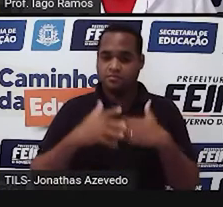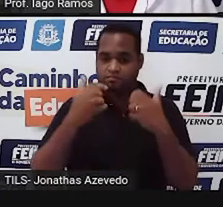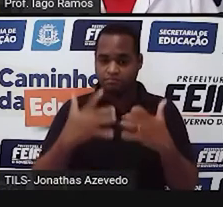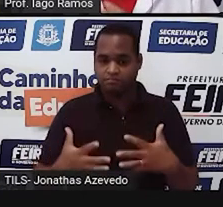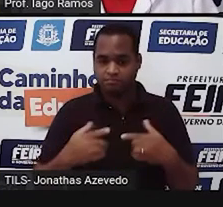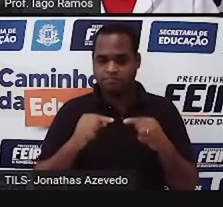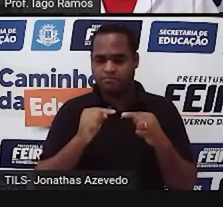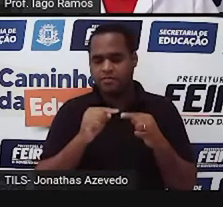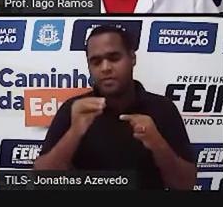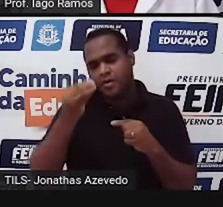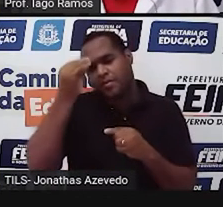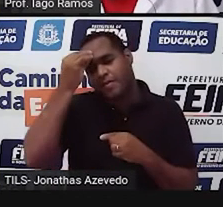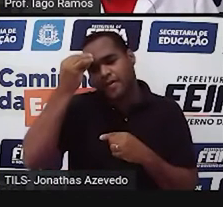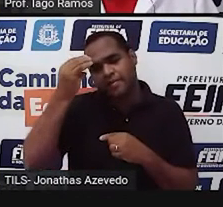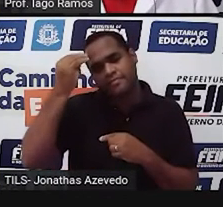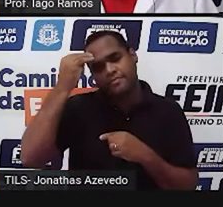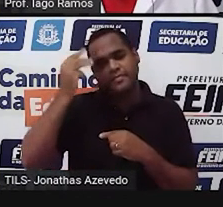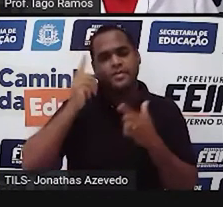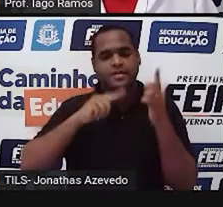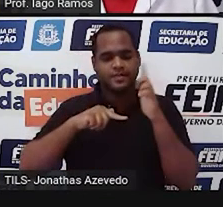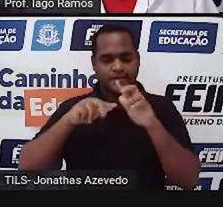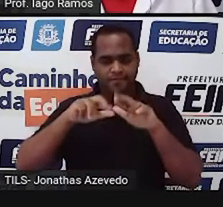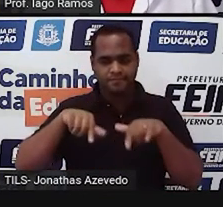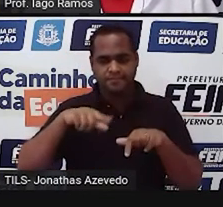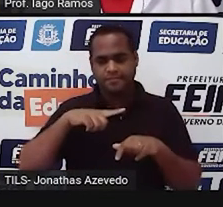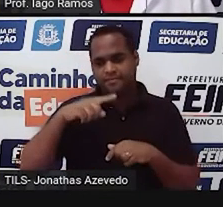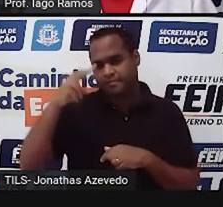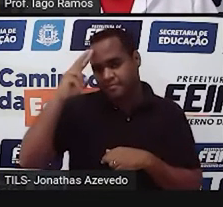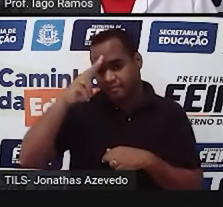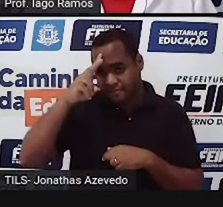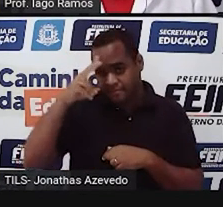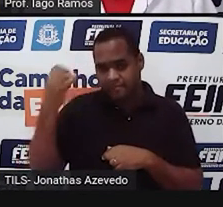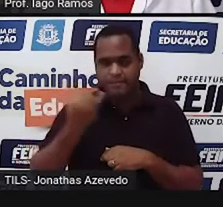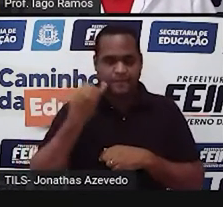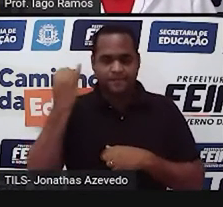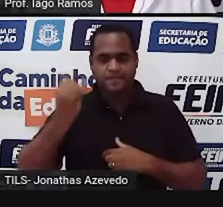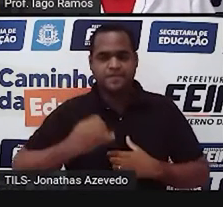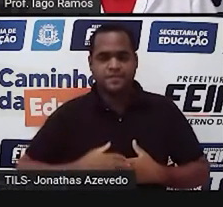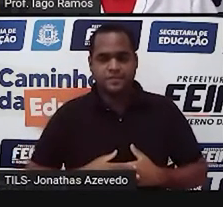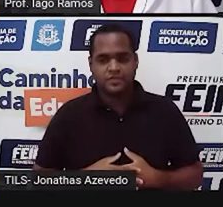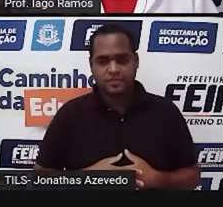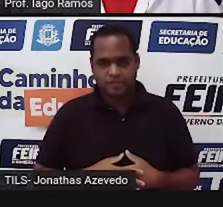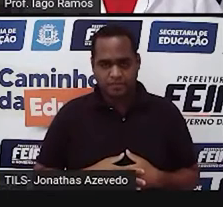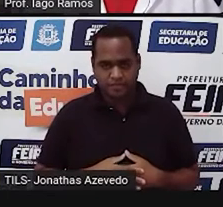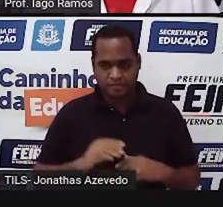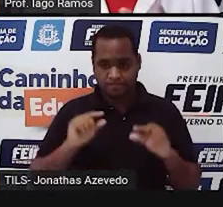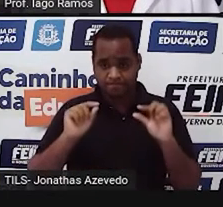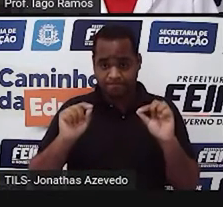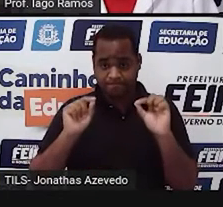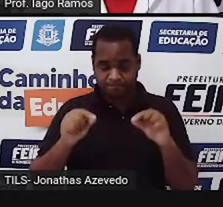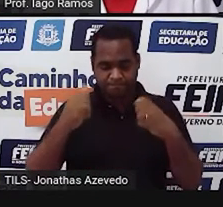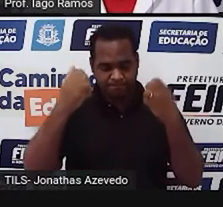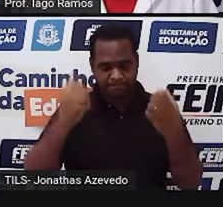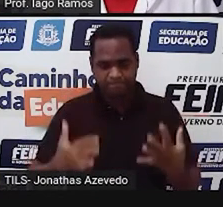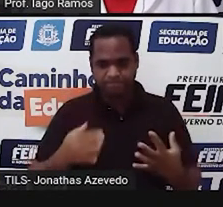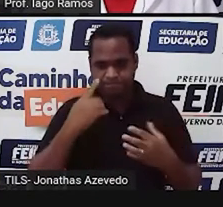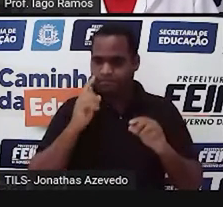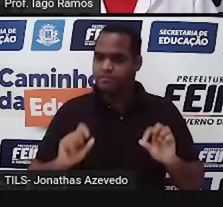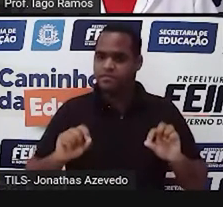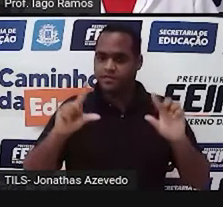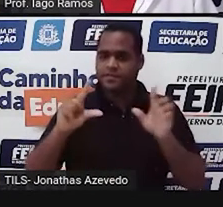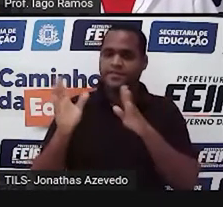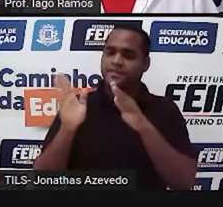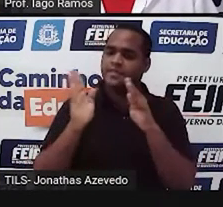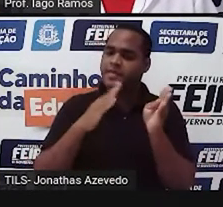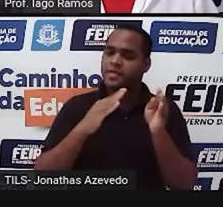Zinho de memória para a gente lembrar tá bom bom então o que é que eu vou fazer na próxima tela que